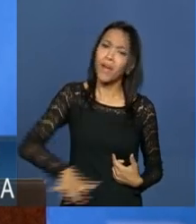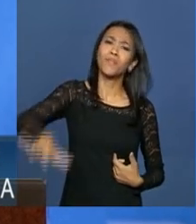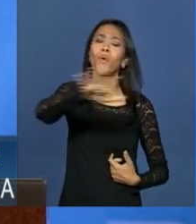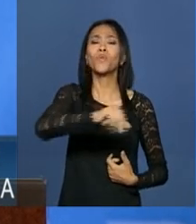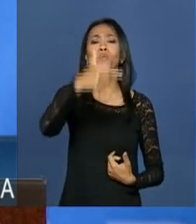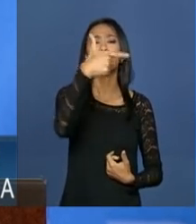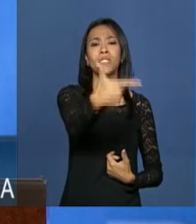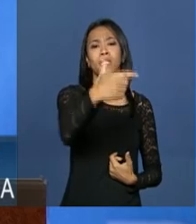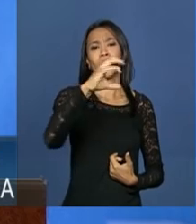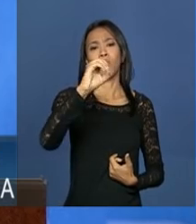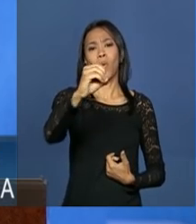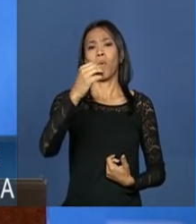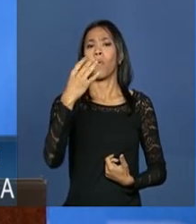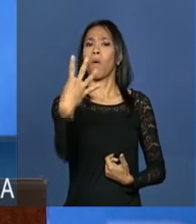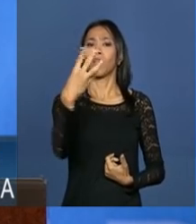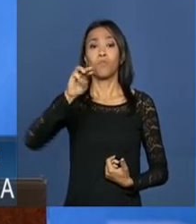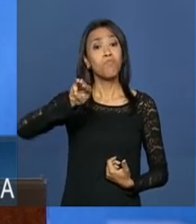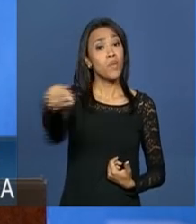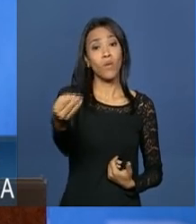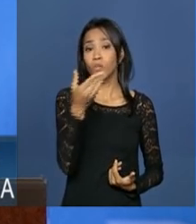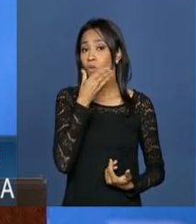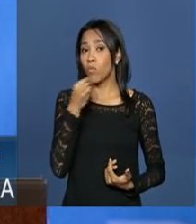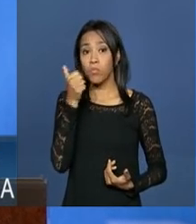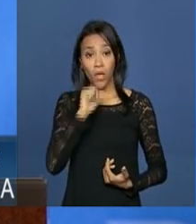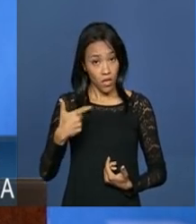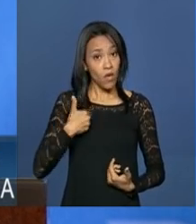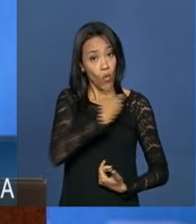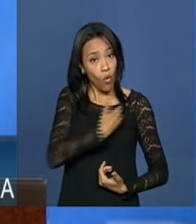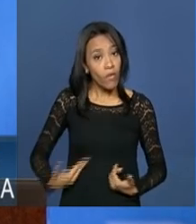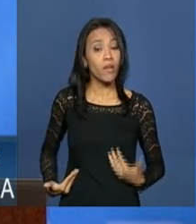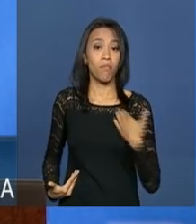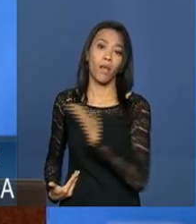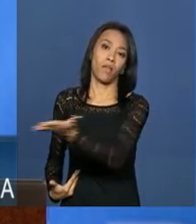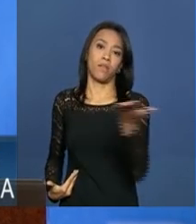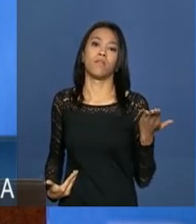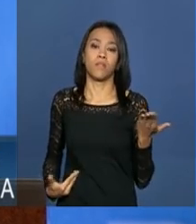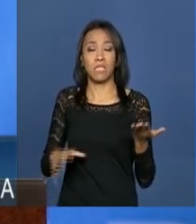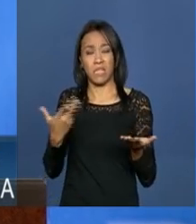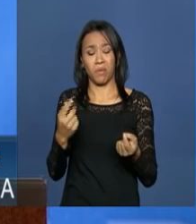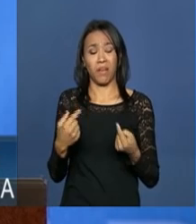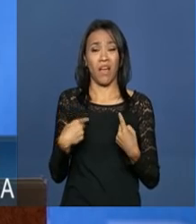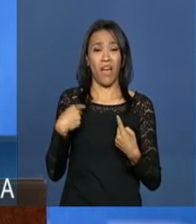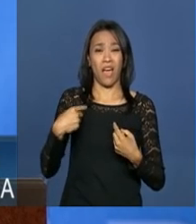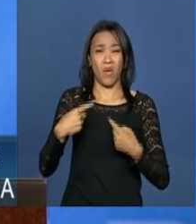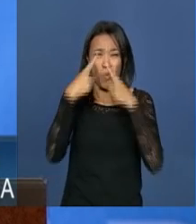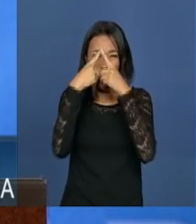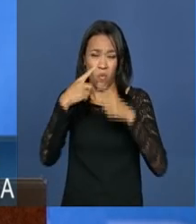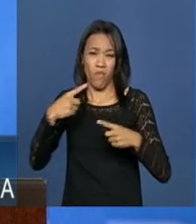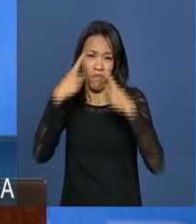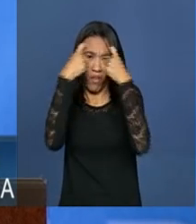milhões de cidadãs e cidadãos. Portanto, a intolerância e o ódio